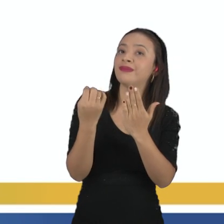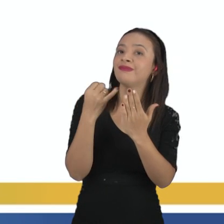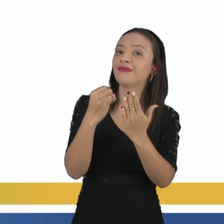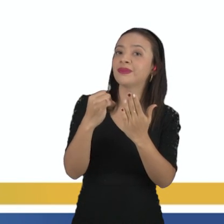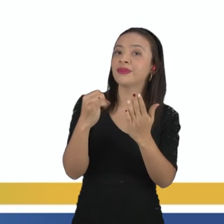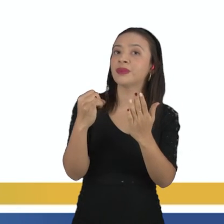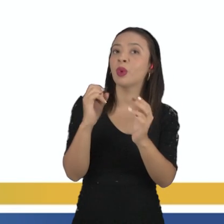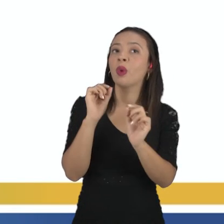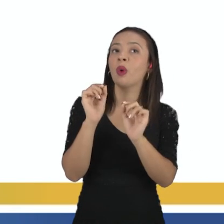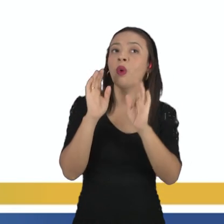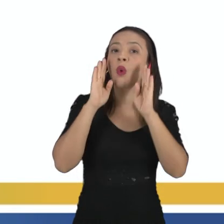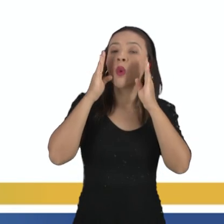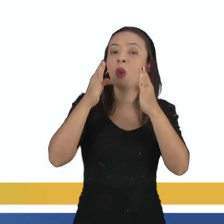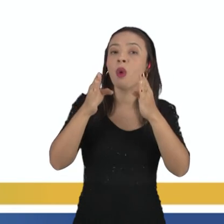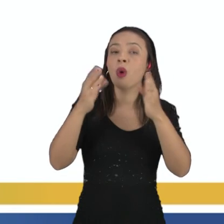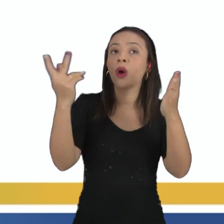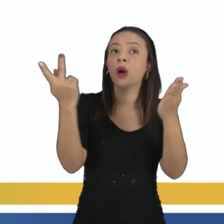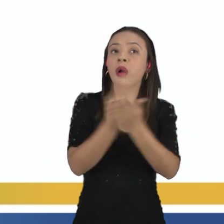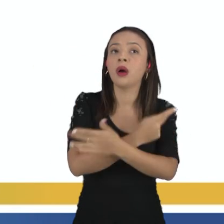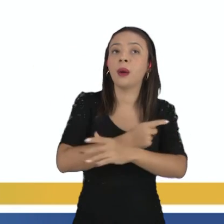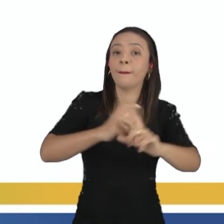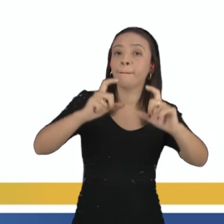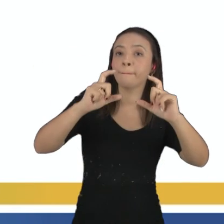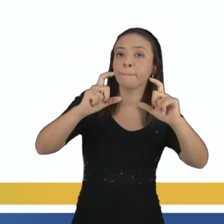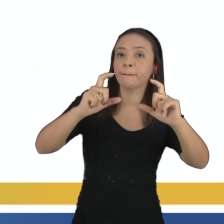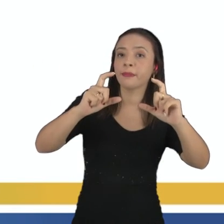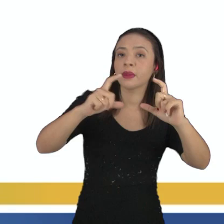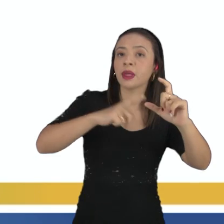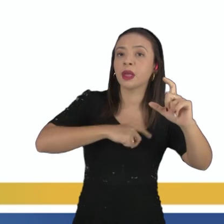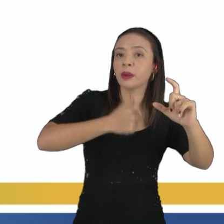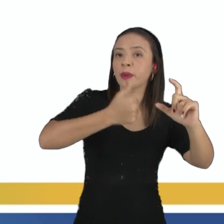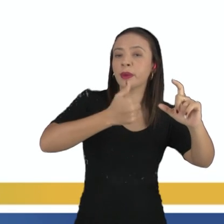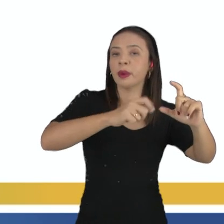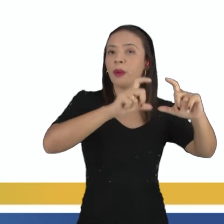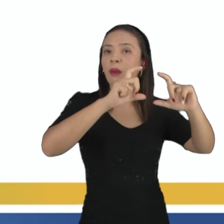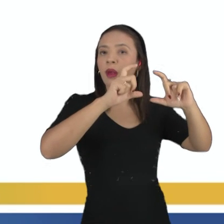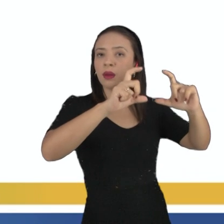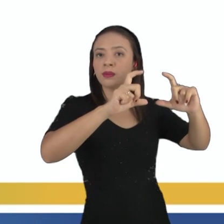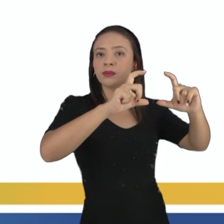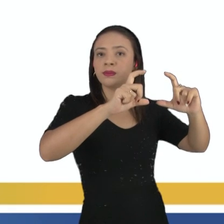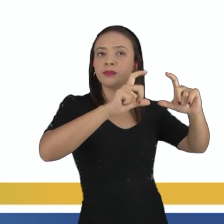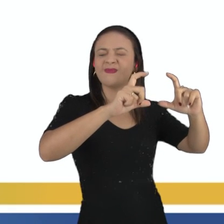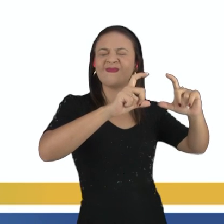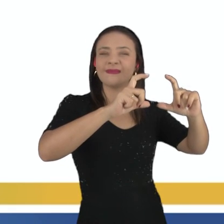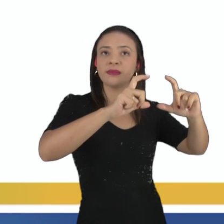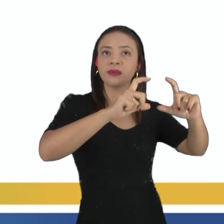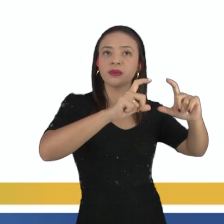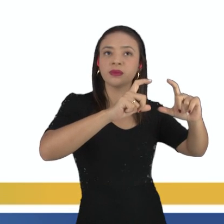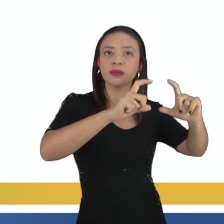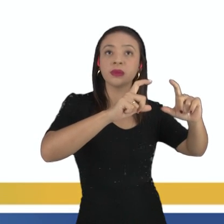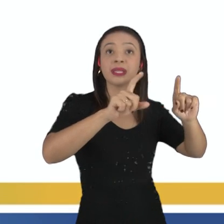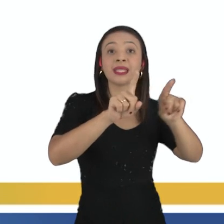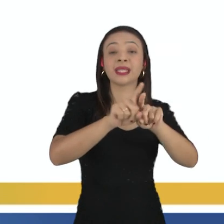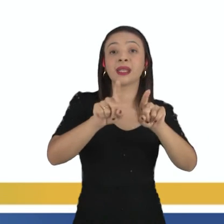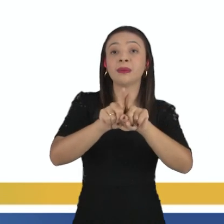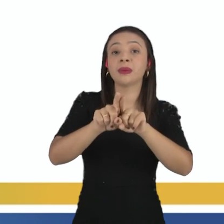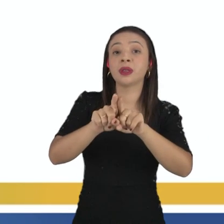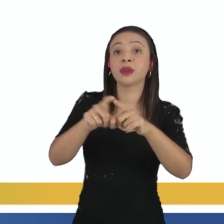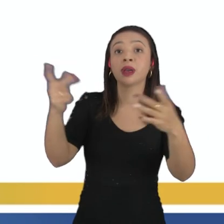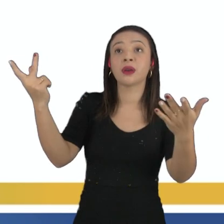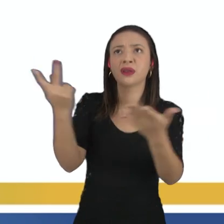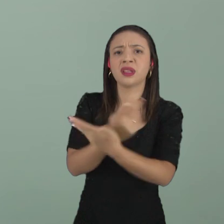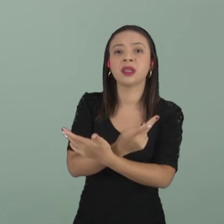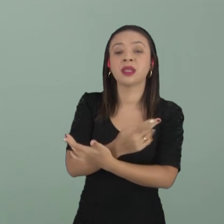relação aos casos citados, né, envolvendo a FIFA, a CBF e a Rede Globo, com a situação